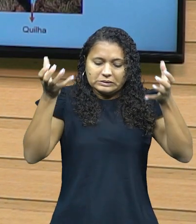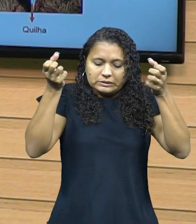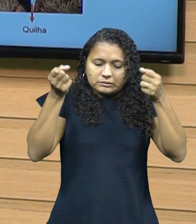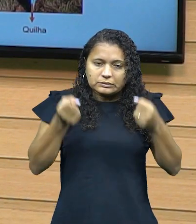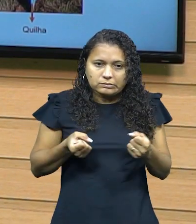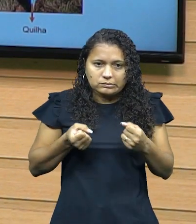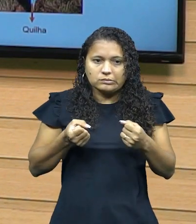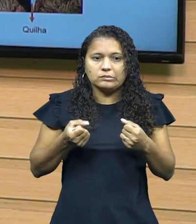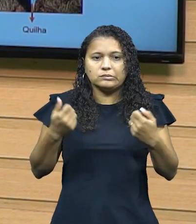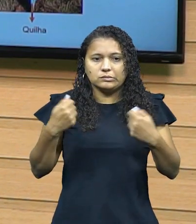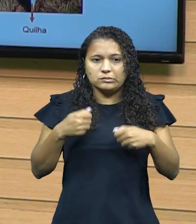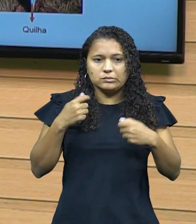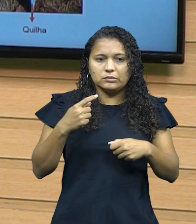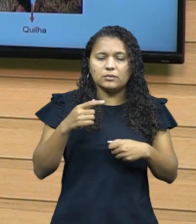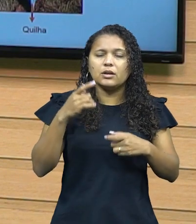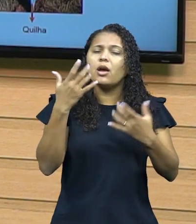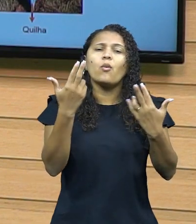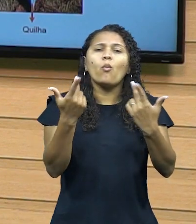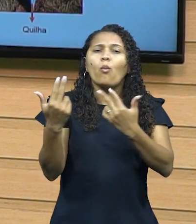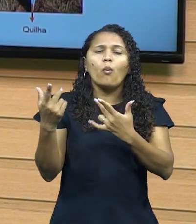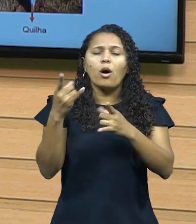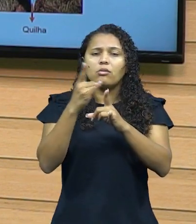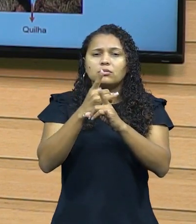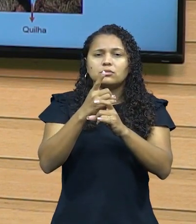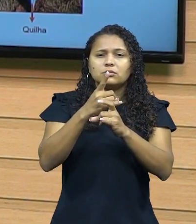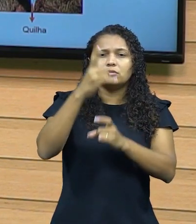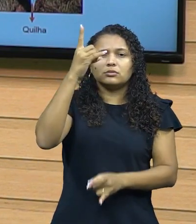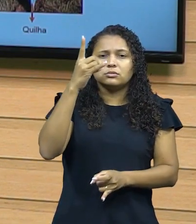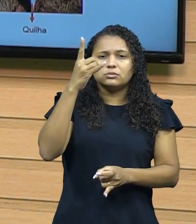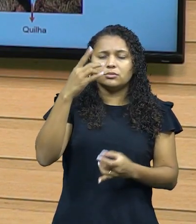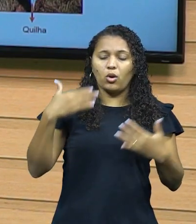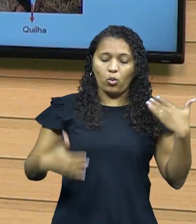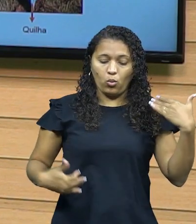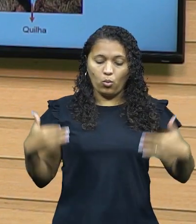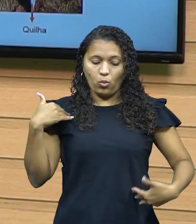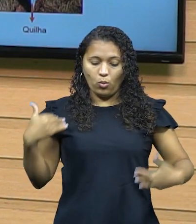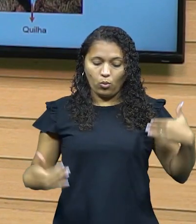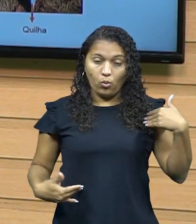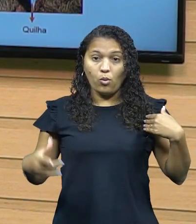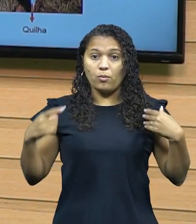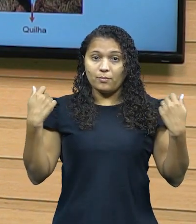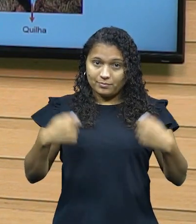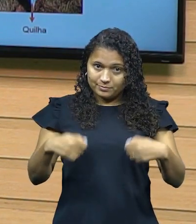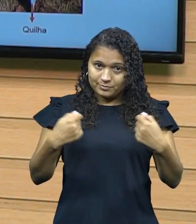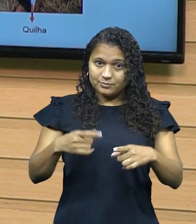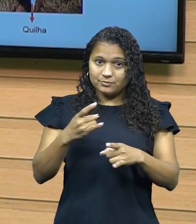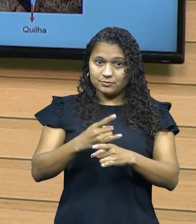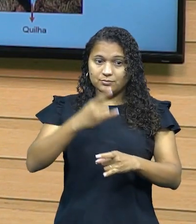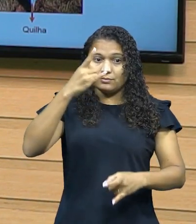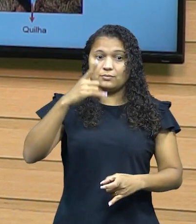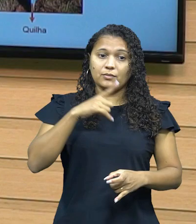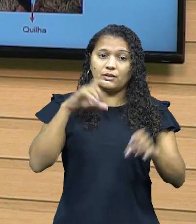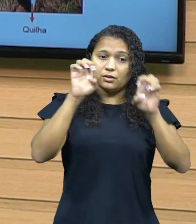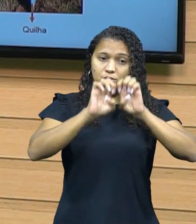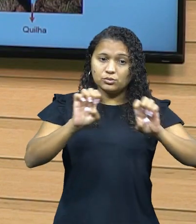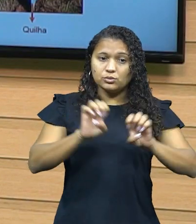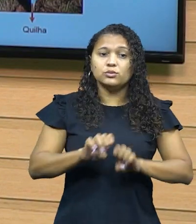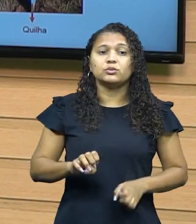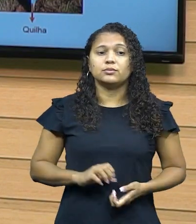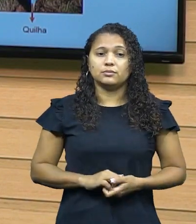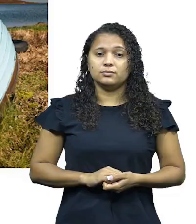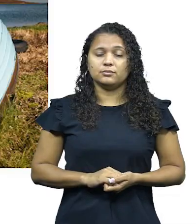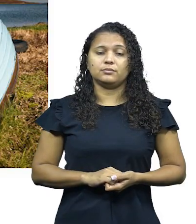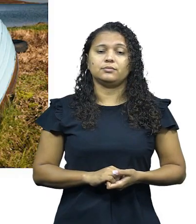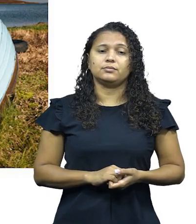embarcação, né? Então, como a nossa coluna vertebral, ela suporta o nosso corpo, ela dá estabilidade ao nosso corpo. É a mesma coisa.